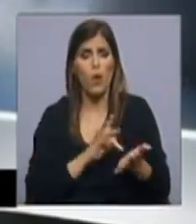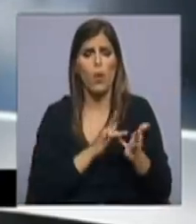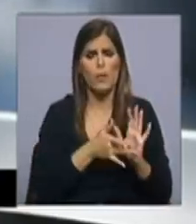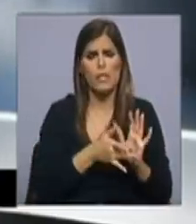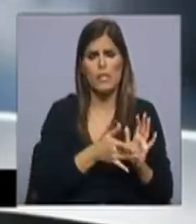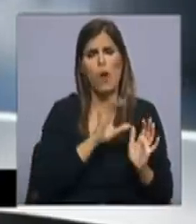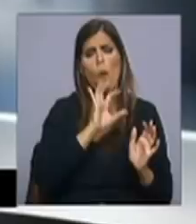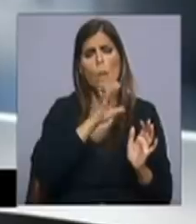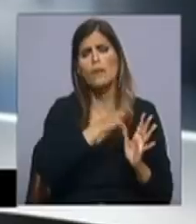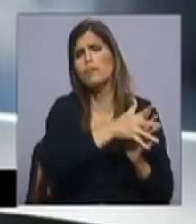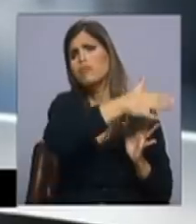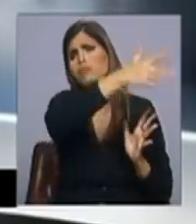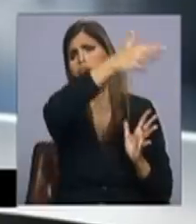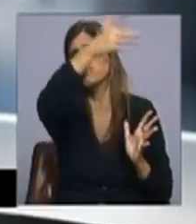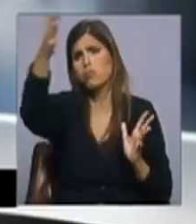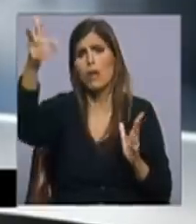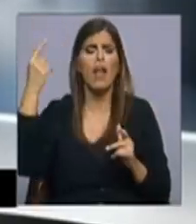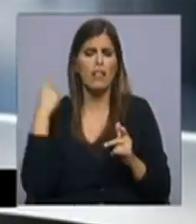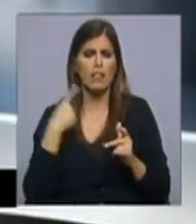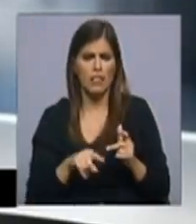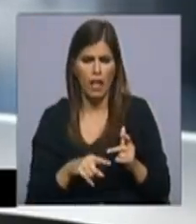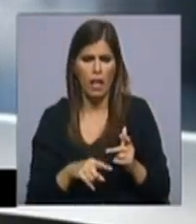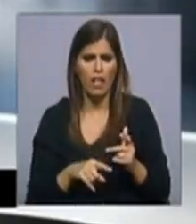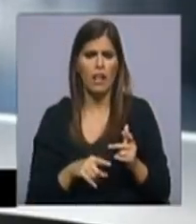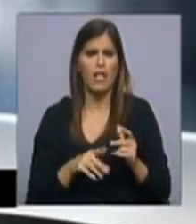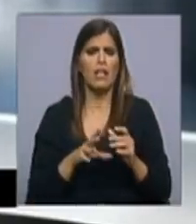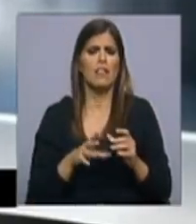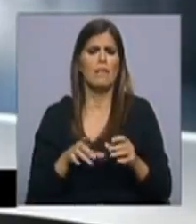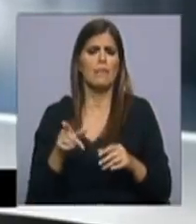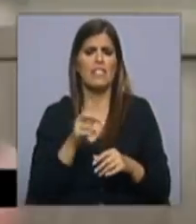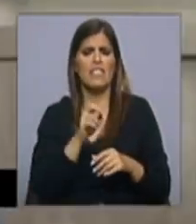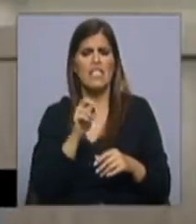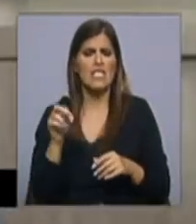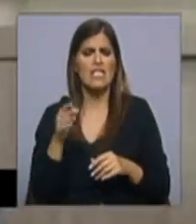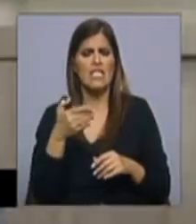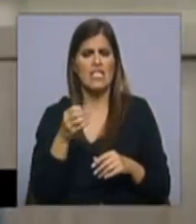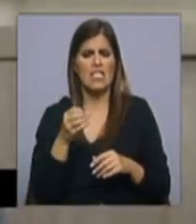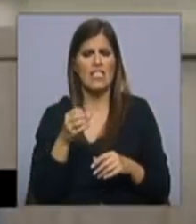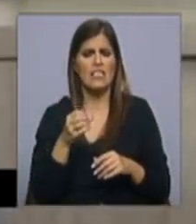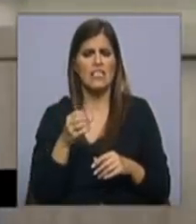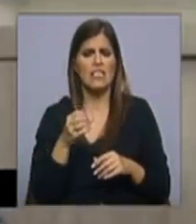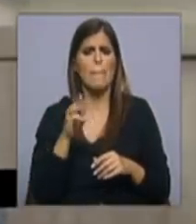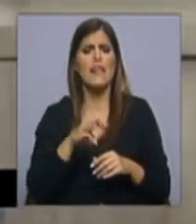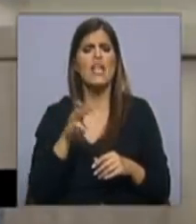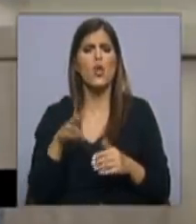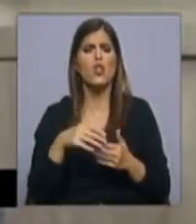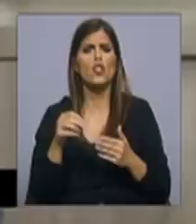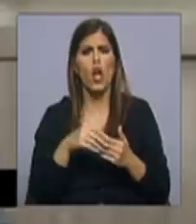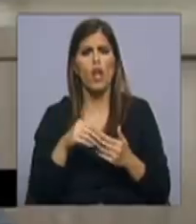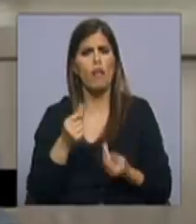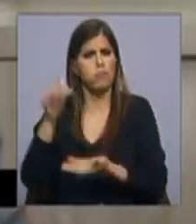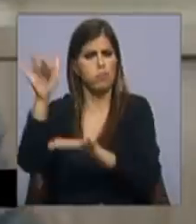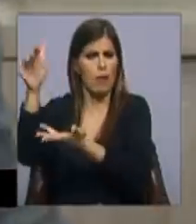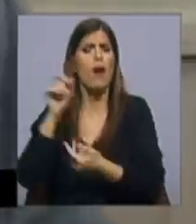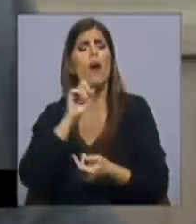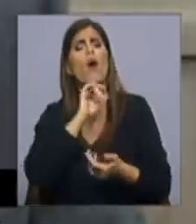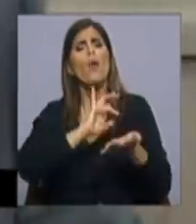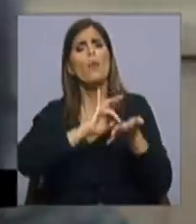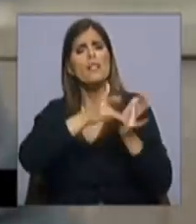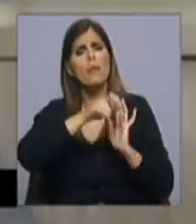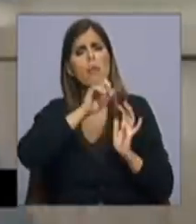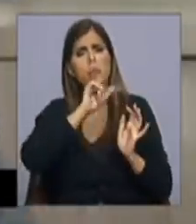grande. O Brasil tem reservas internacionais de quase 370 bilhões de dólares. O Brasil poderia